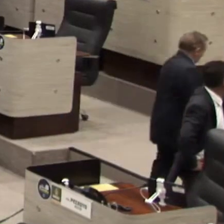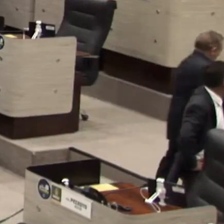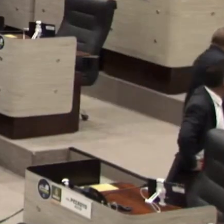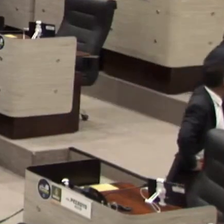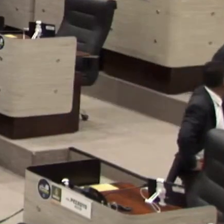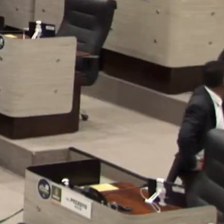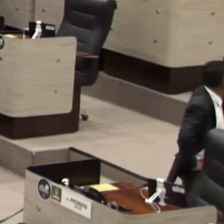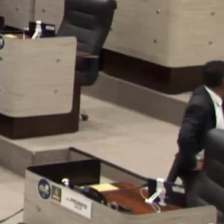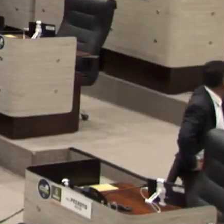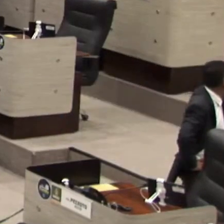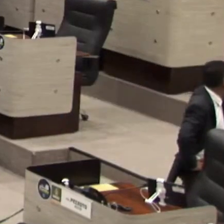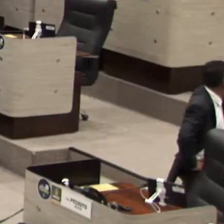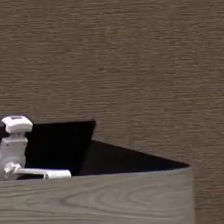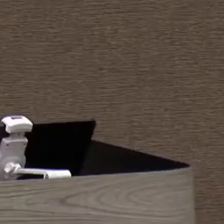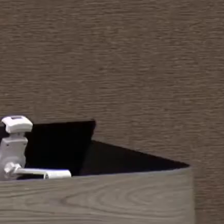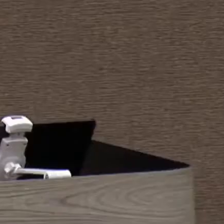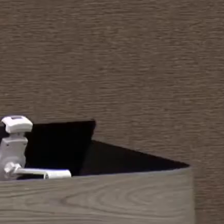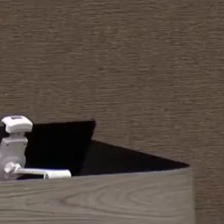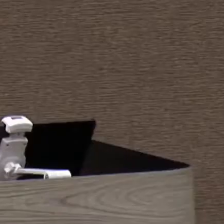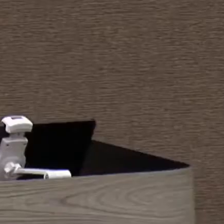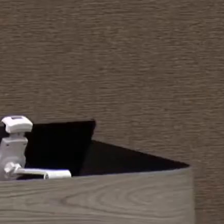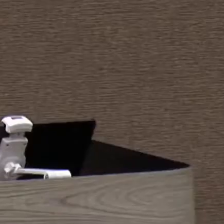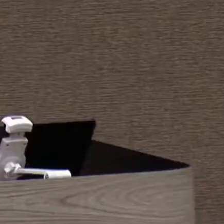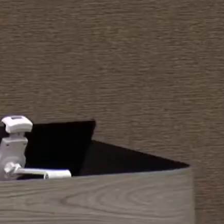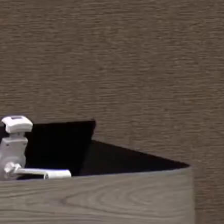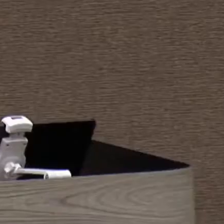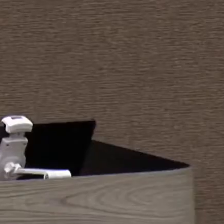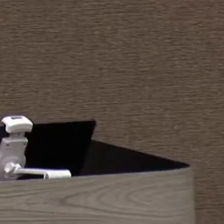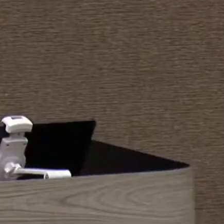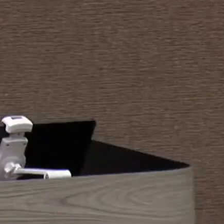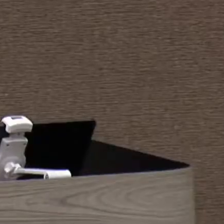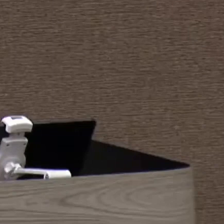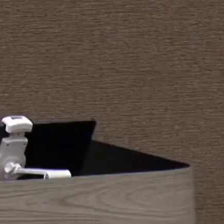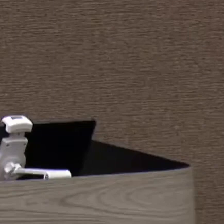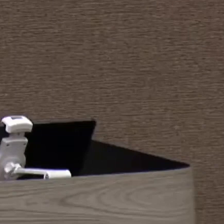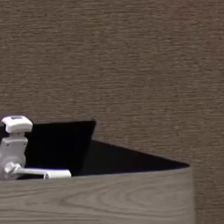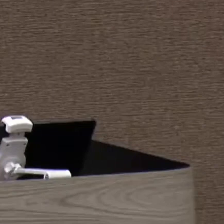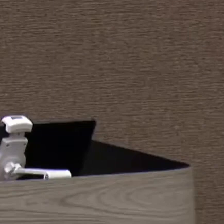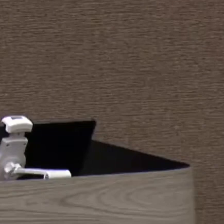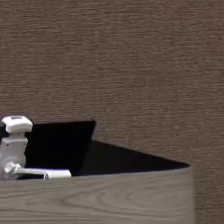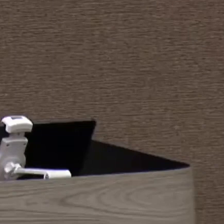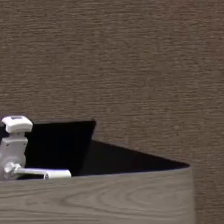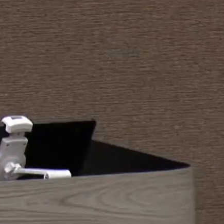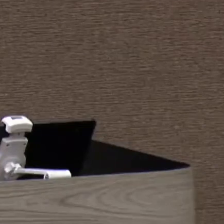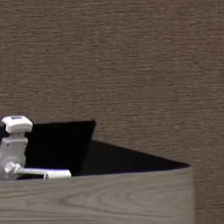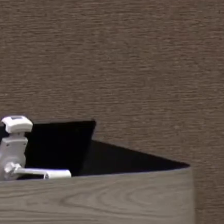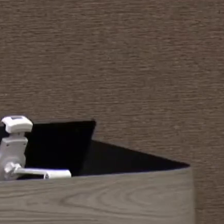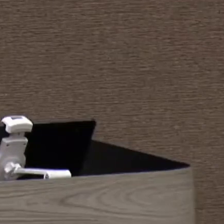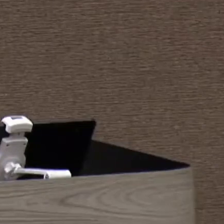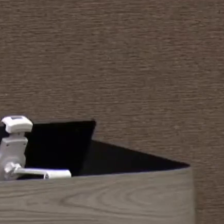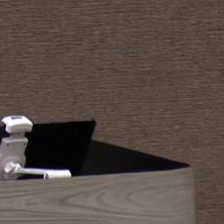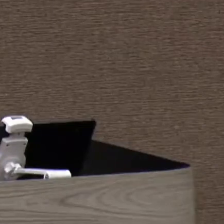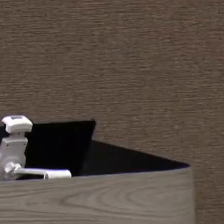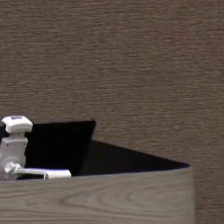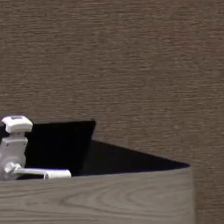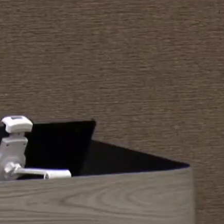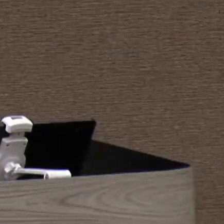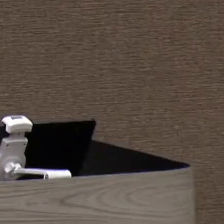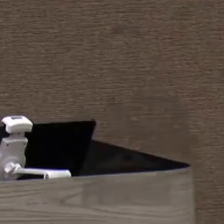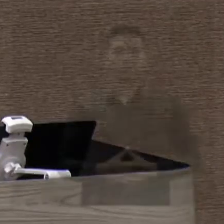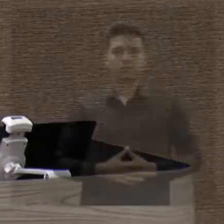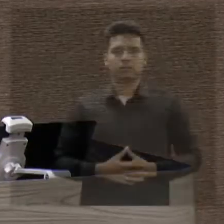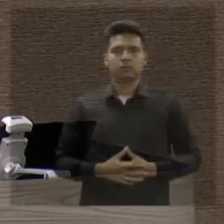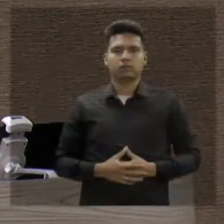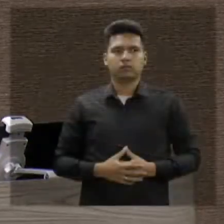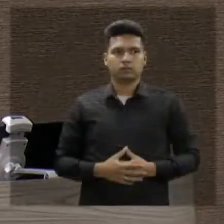Bom dia presidente Bom dia nobres colegas parlamentares Bom dia a todos os servidores assessores dessa